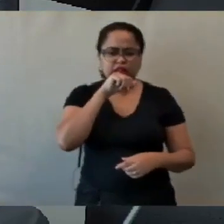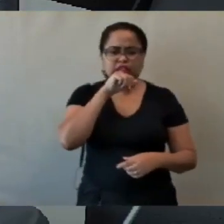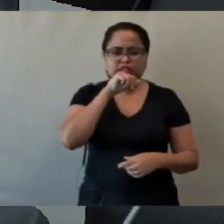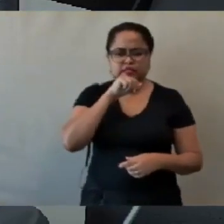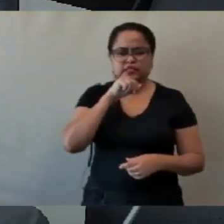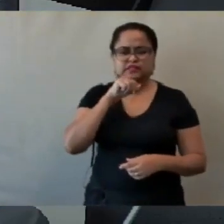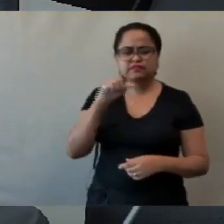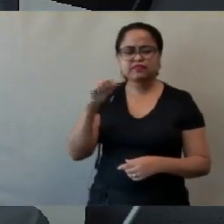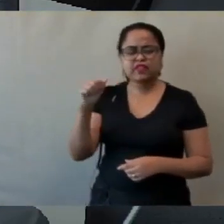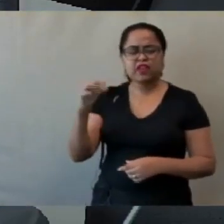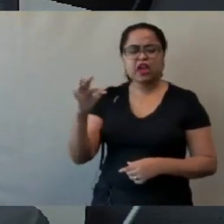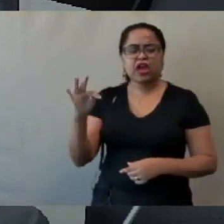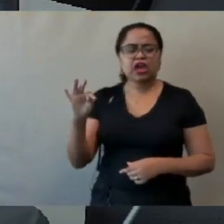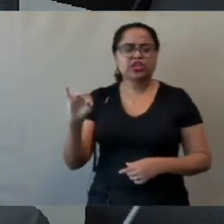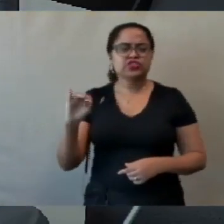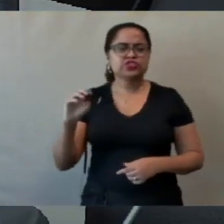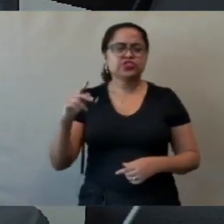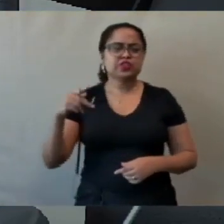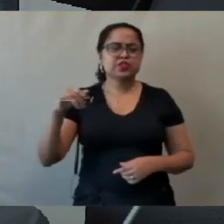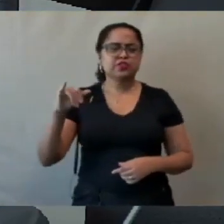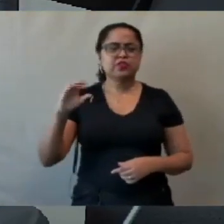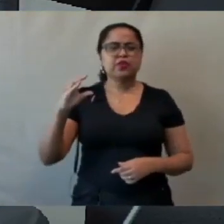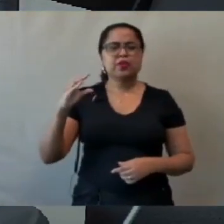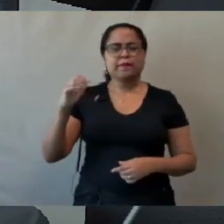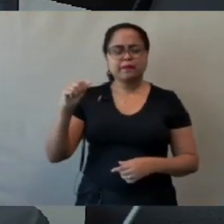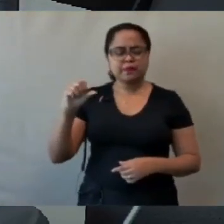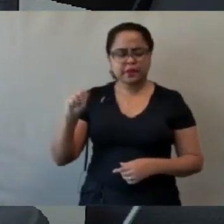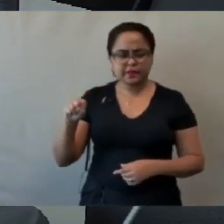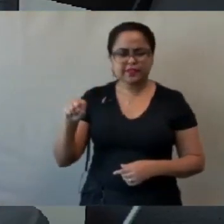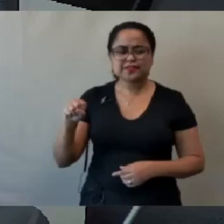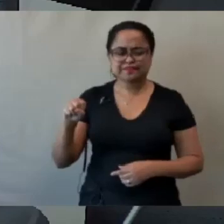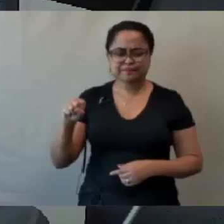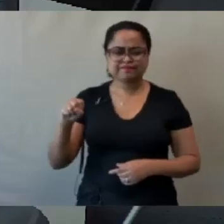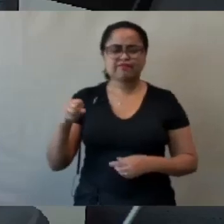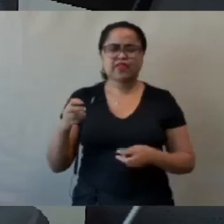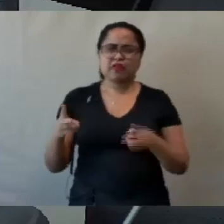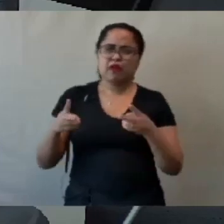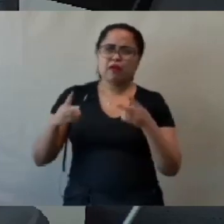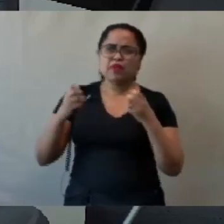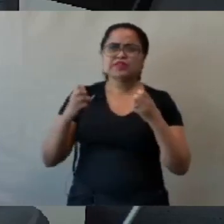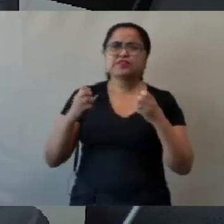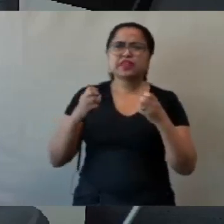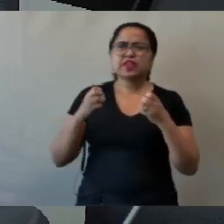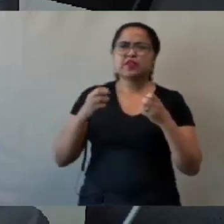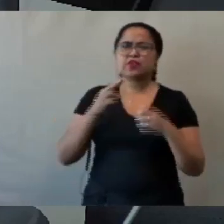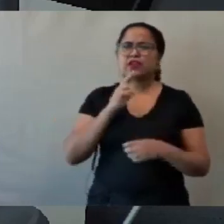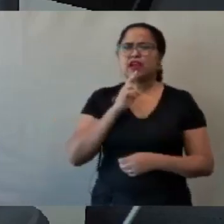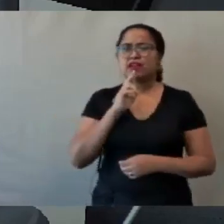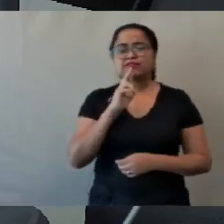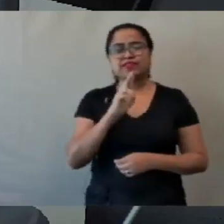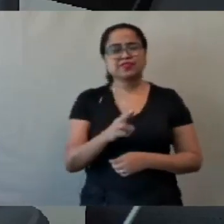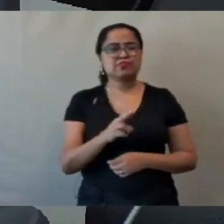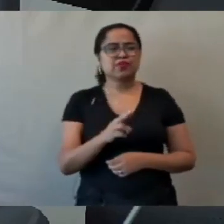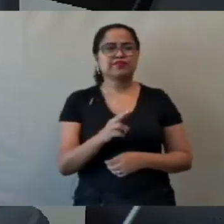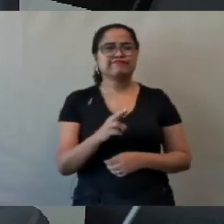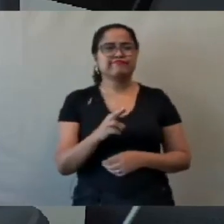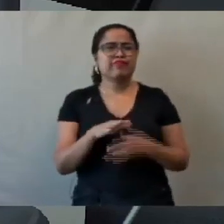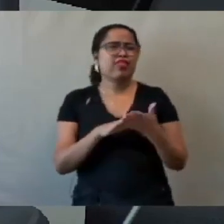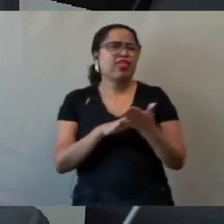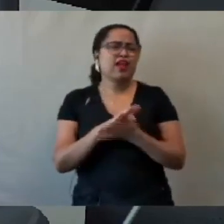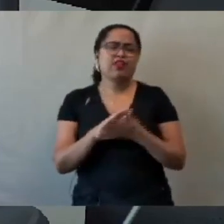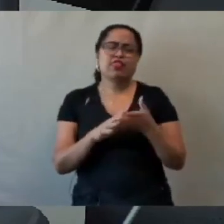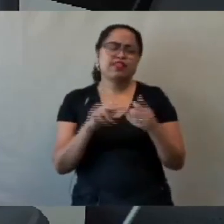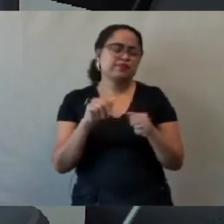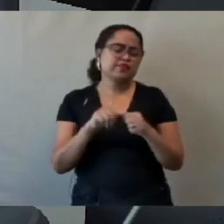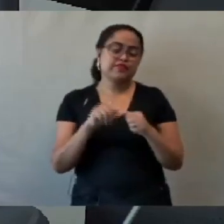e é um, assim, eu percebo que muitas vezes a resposta é não temos o que fazer, mas essa não pode ser a resposta,